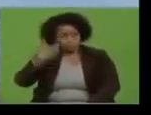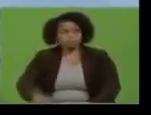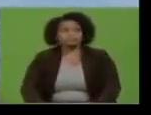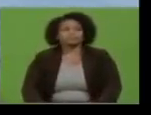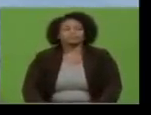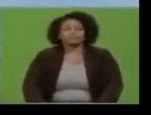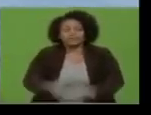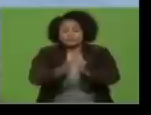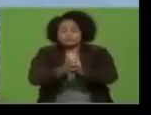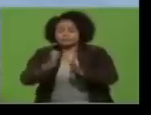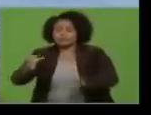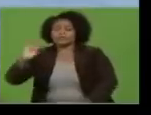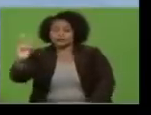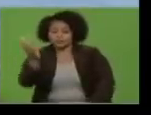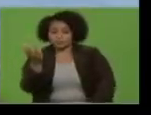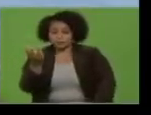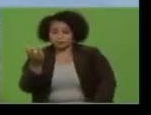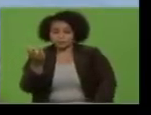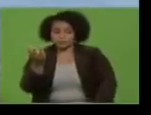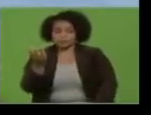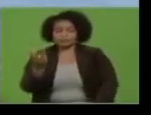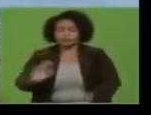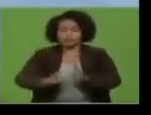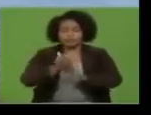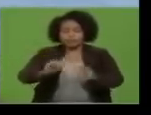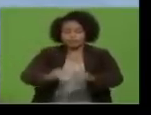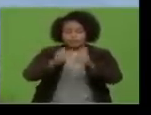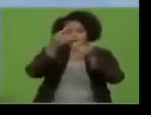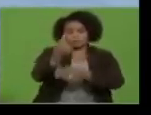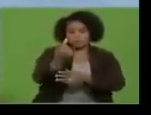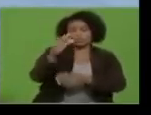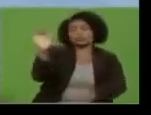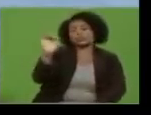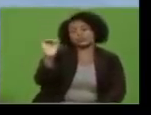Esta terceira fase está prevista para o dia 1 de outubro.